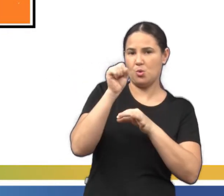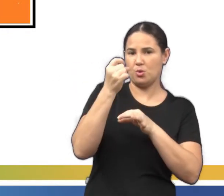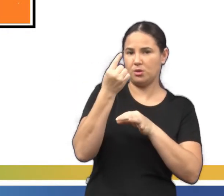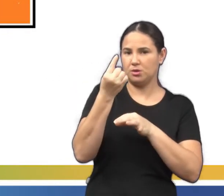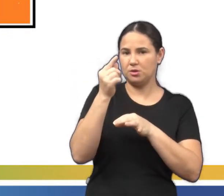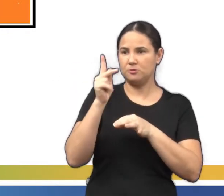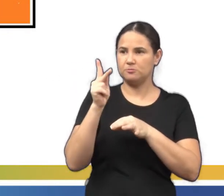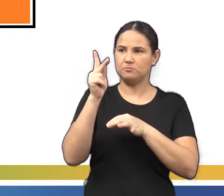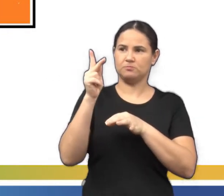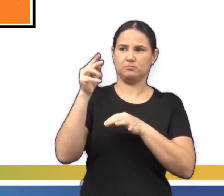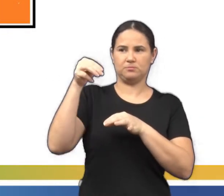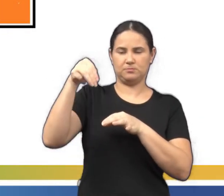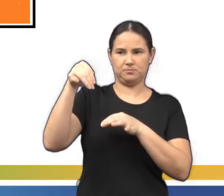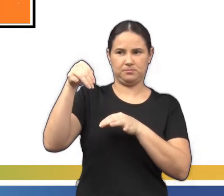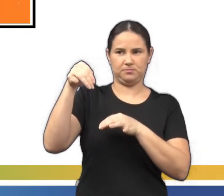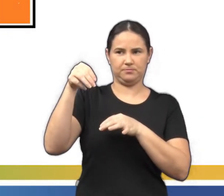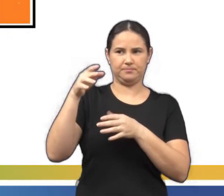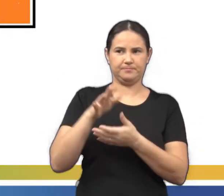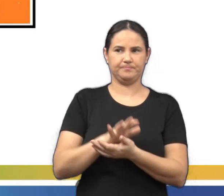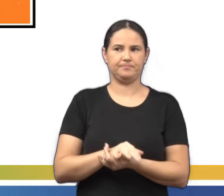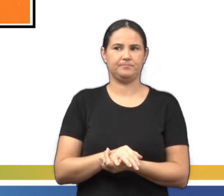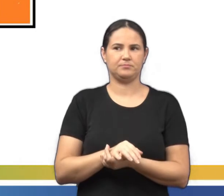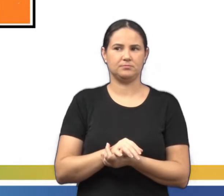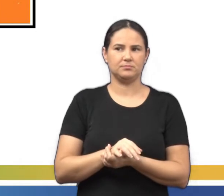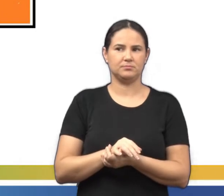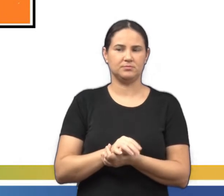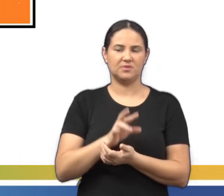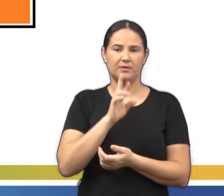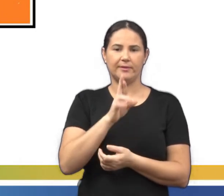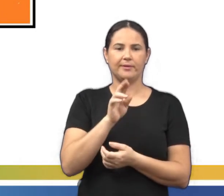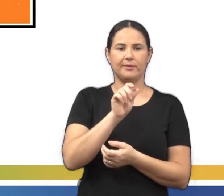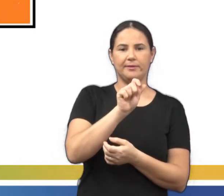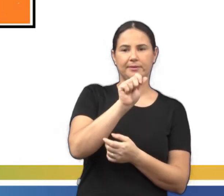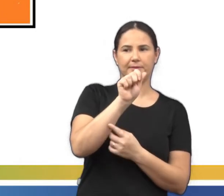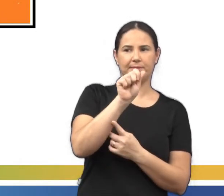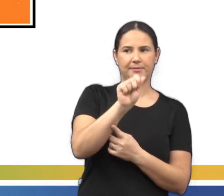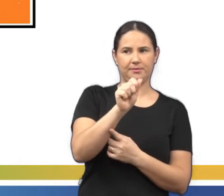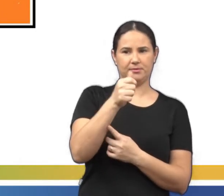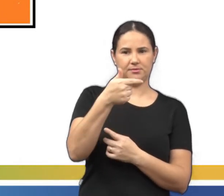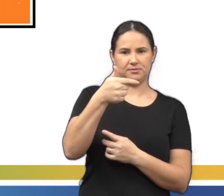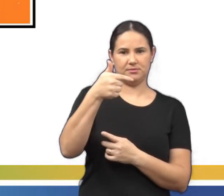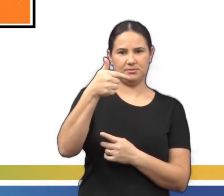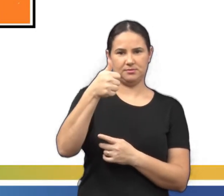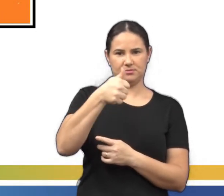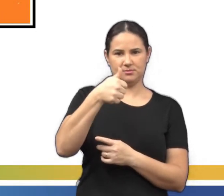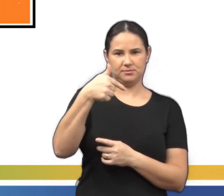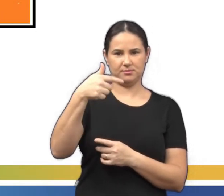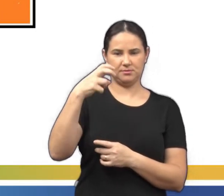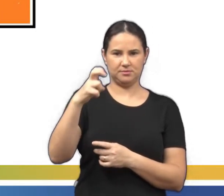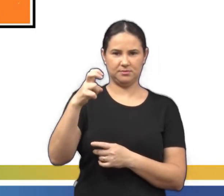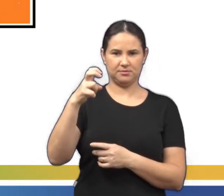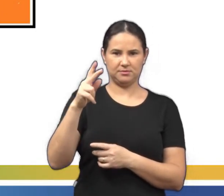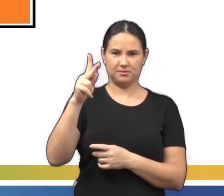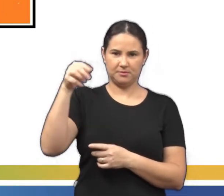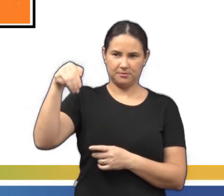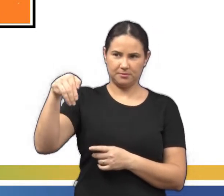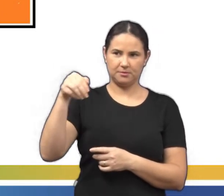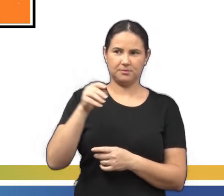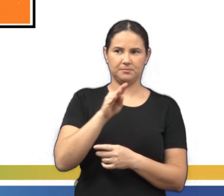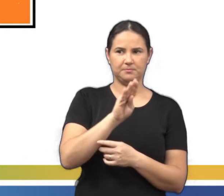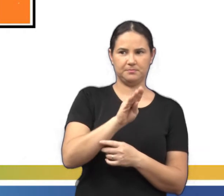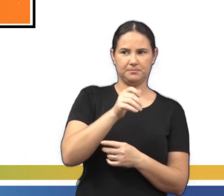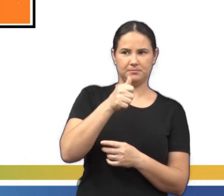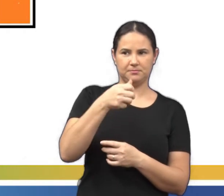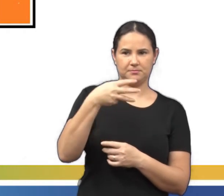125 quilômetros, letra B, 135 quilômetros, letra C, 142 quilômetros, letra D, 145 quilômetros, letra